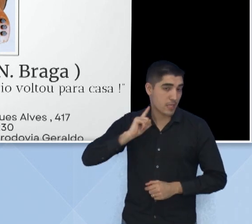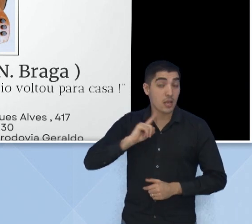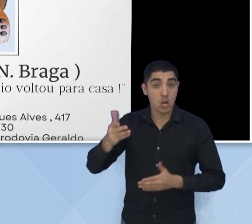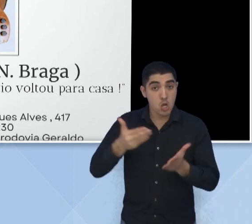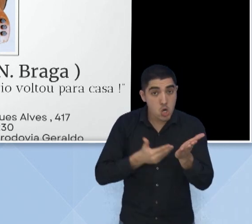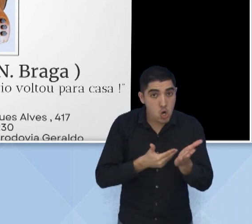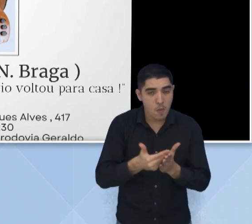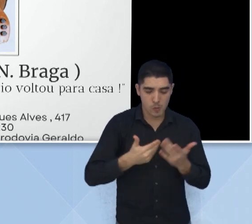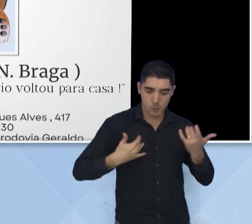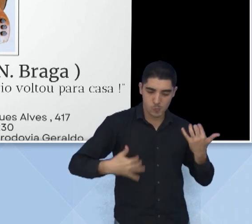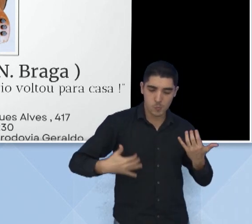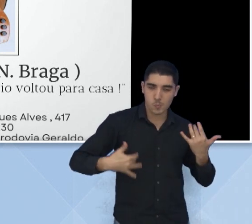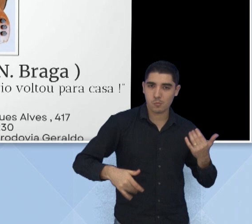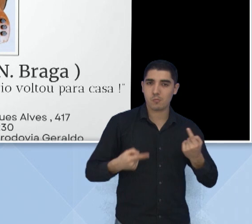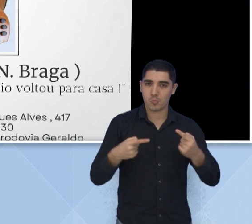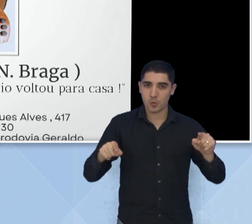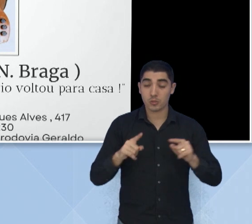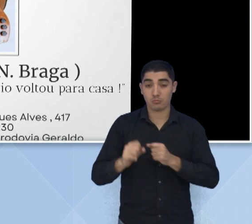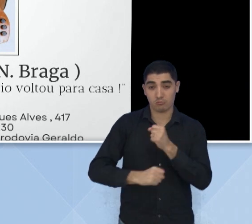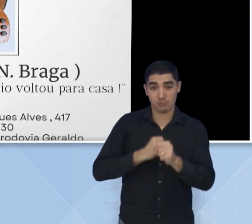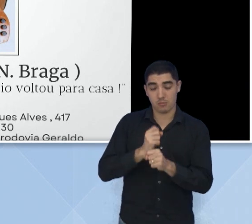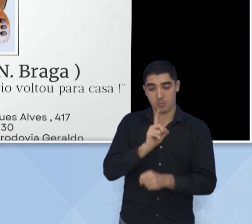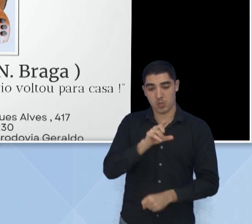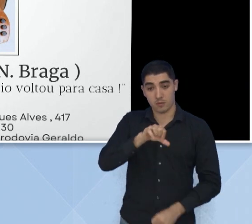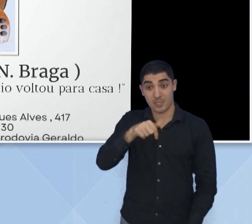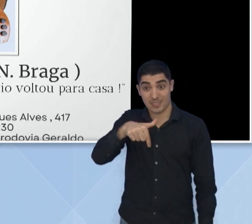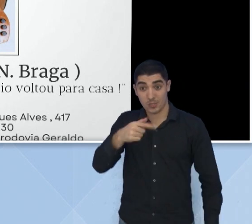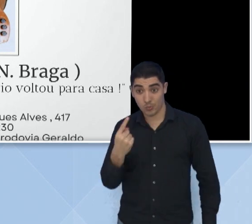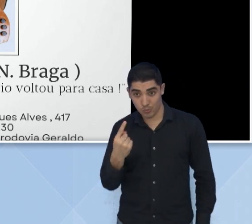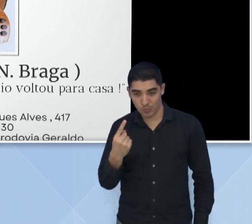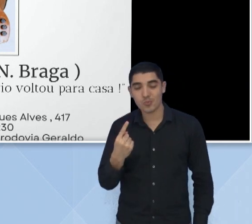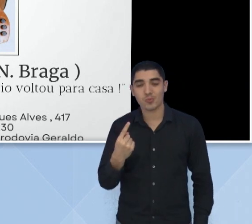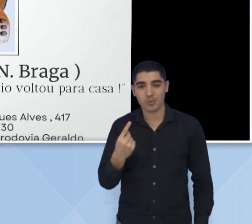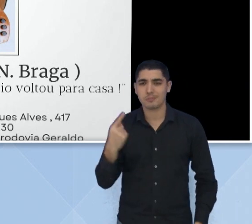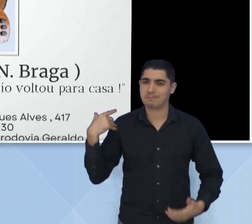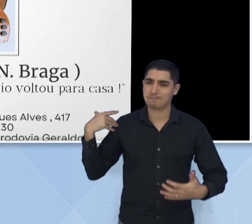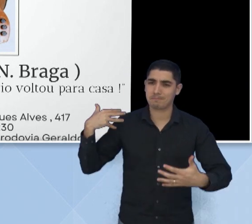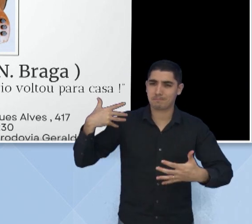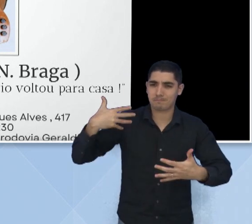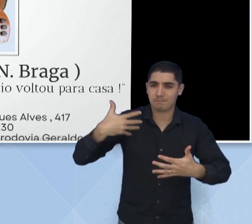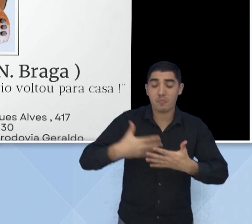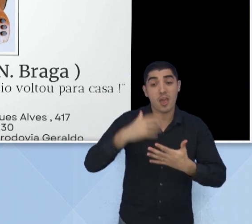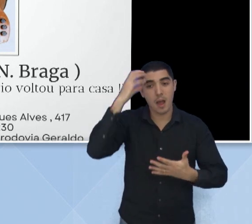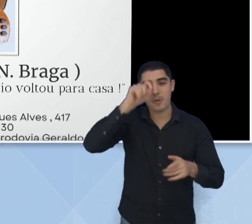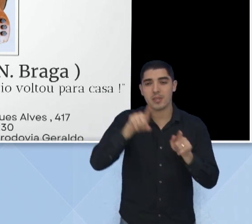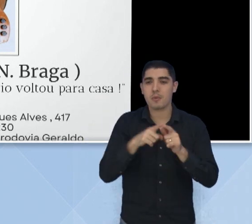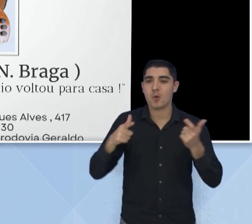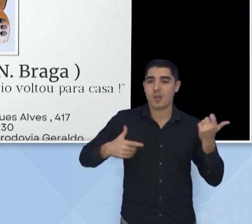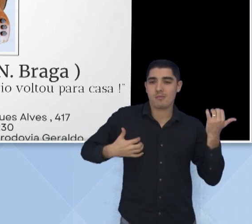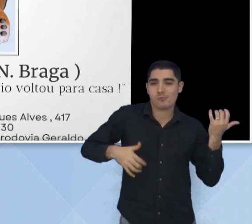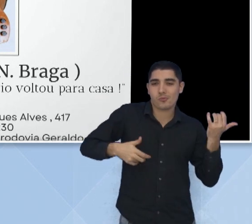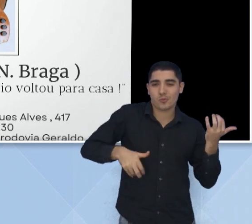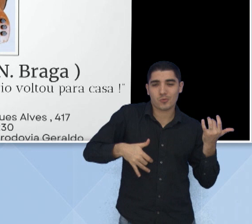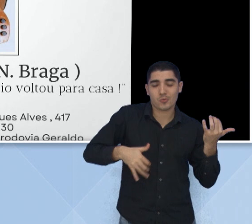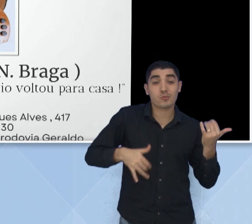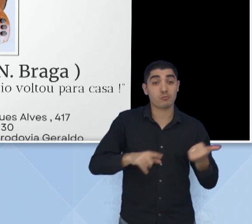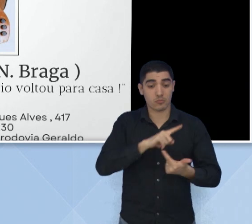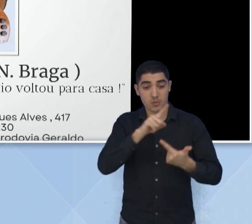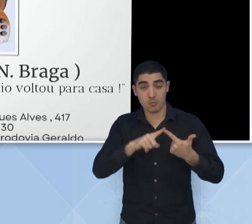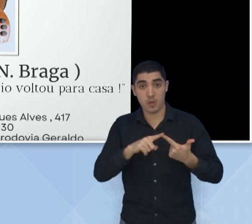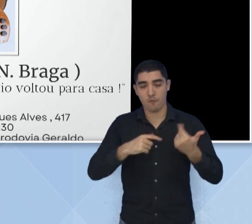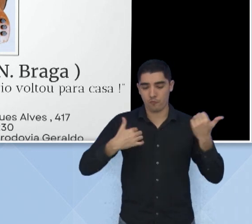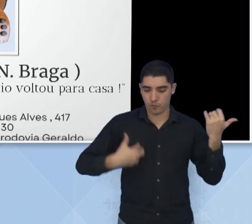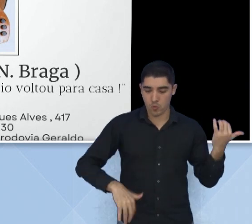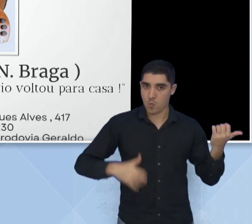música em 1971. Desde então aprendeu a tocar cavaquinho, violão e guitarra